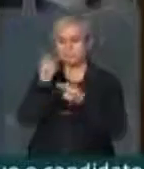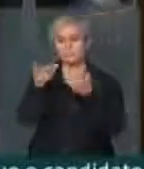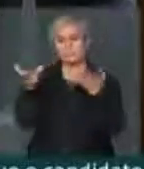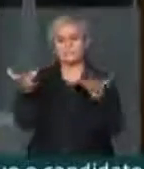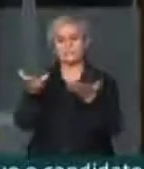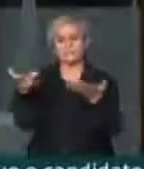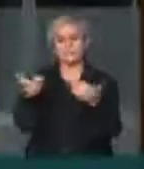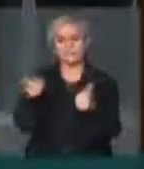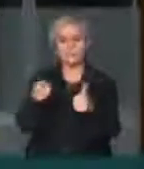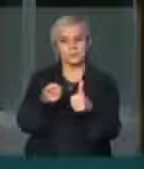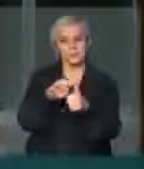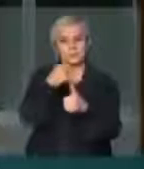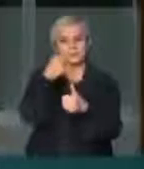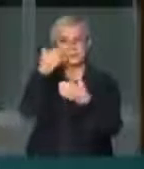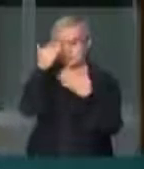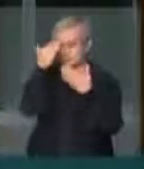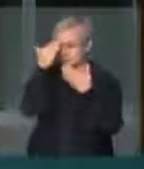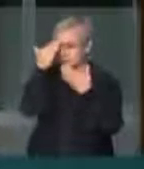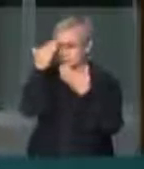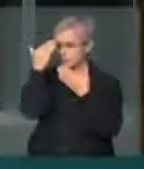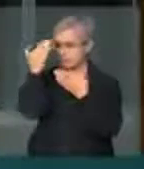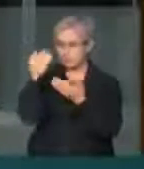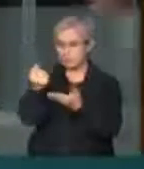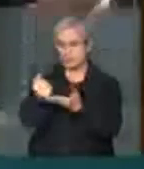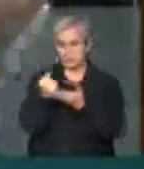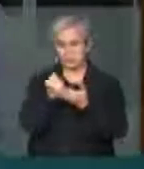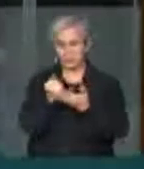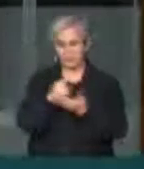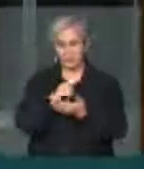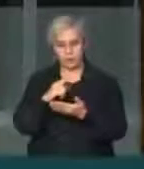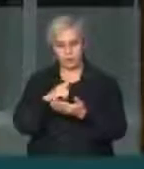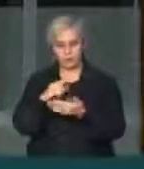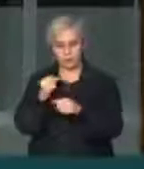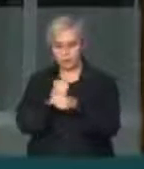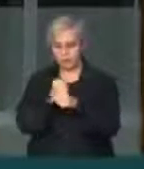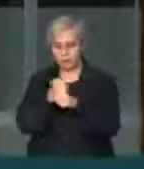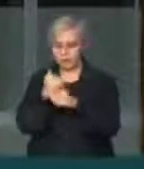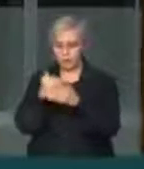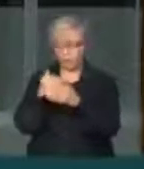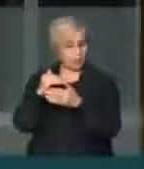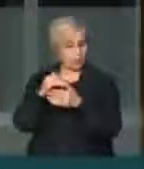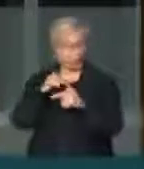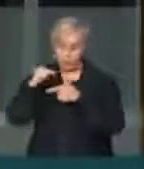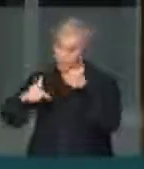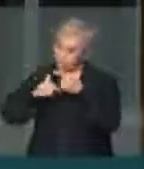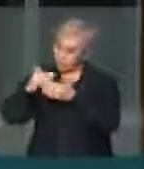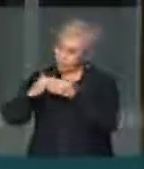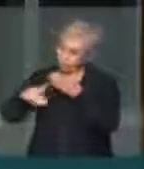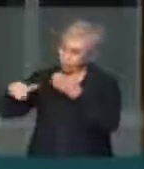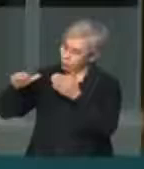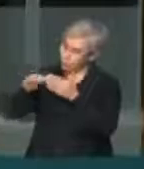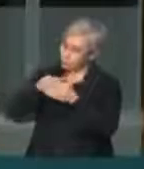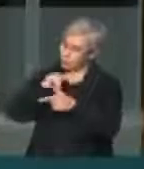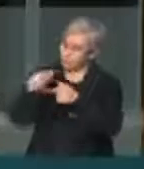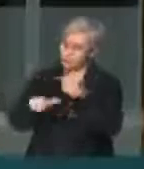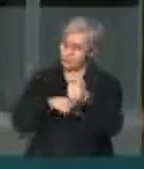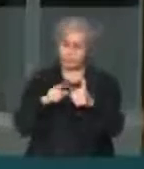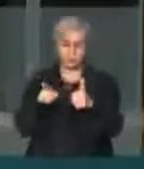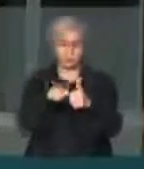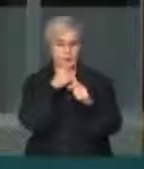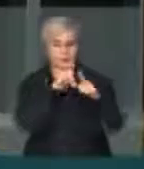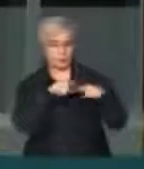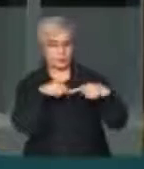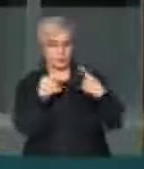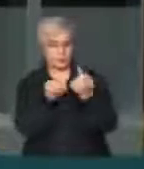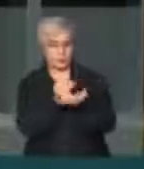primeiro aqui agradecer o apoio que nós tivemos durante todo o trabalho, desde o primeiro dia da sessão